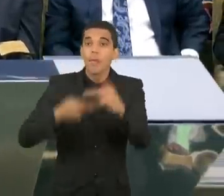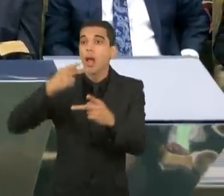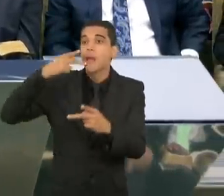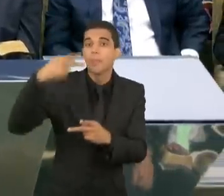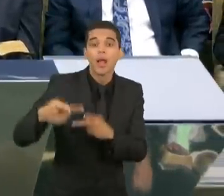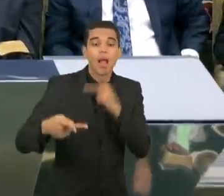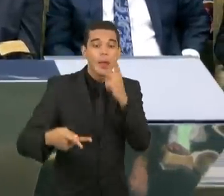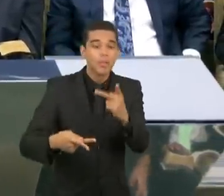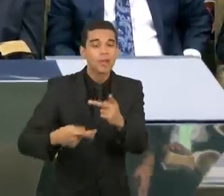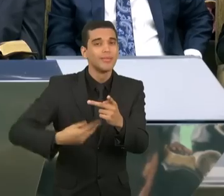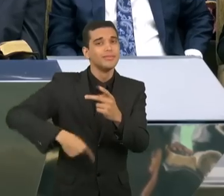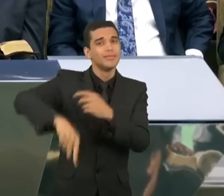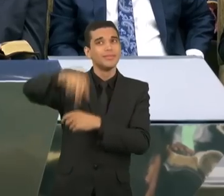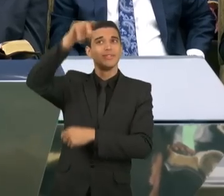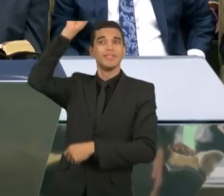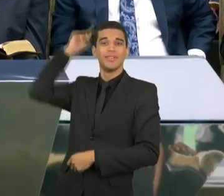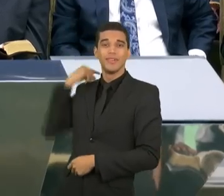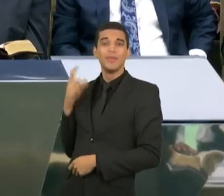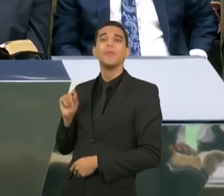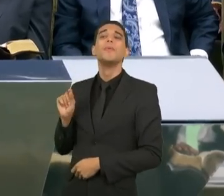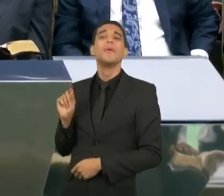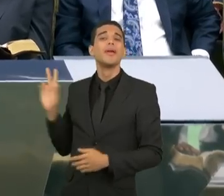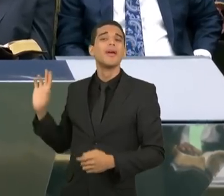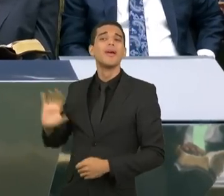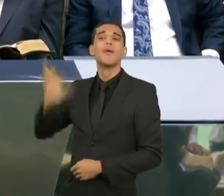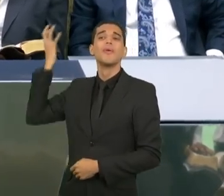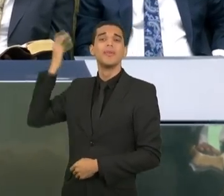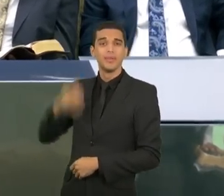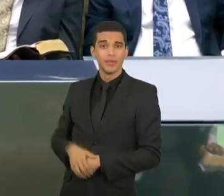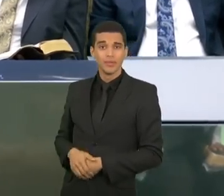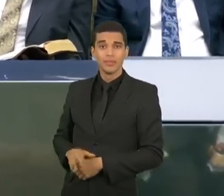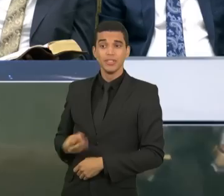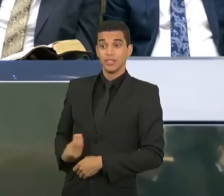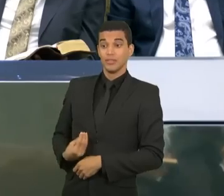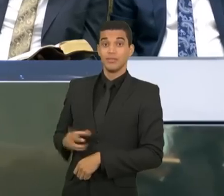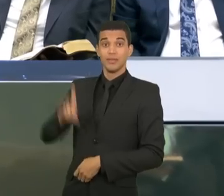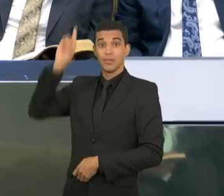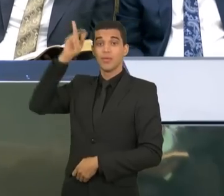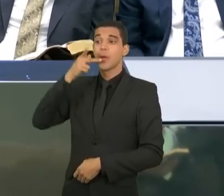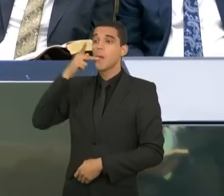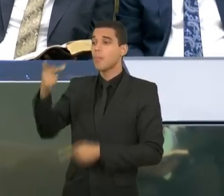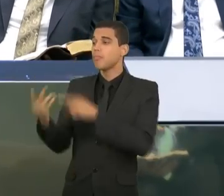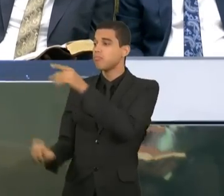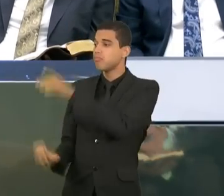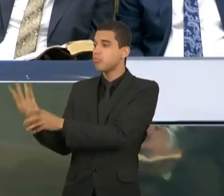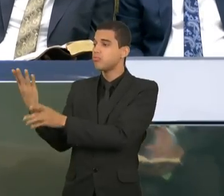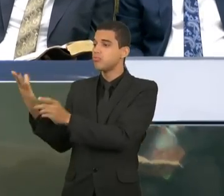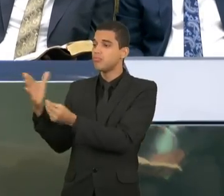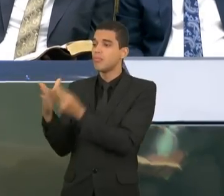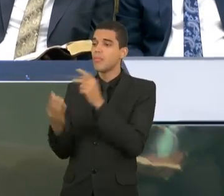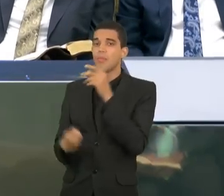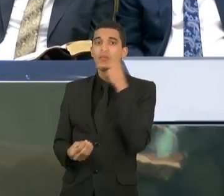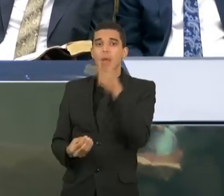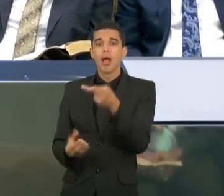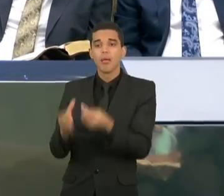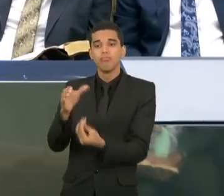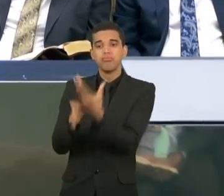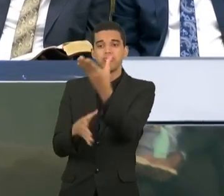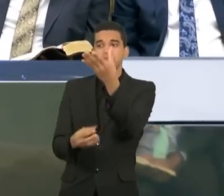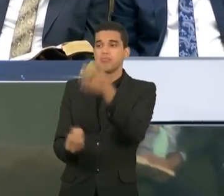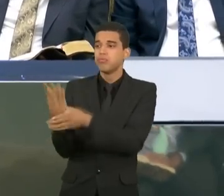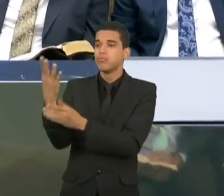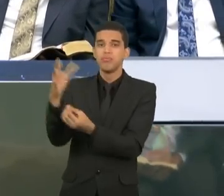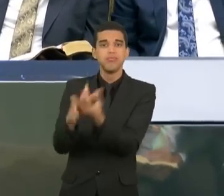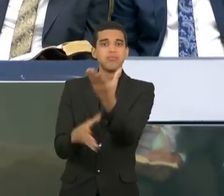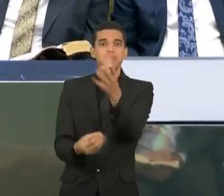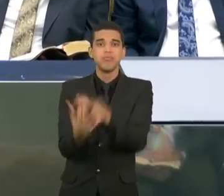palavra de Deus. Já desde a antiguidade fizeram o quê? Existiram quem? Os céus e a terra, que foi